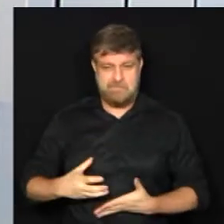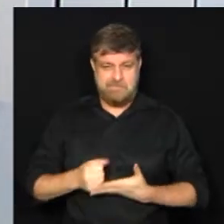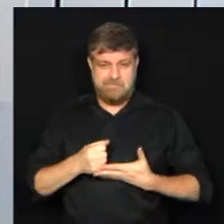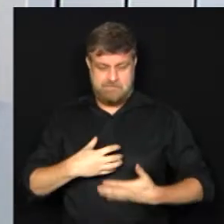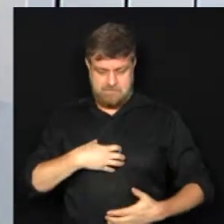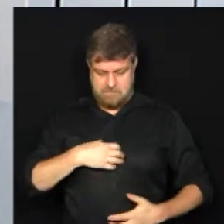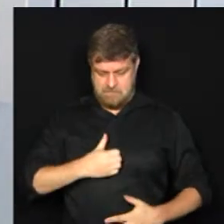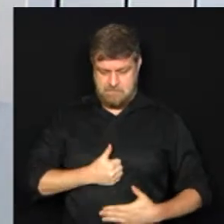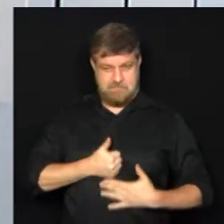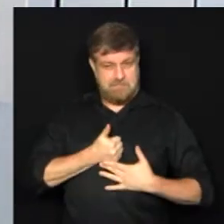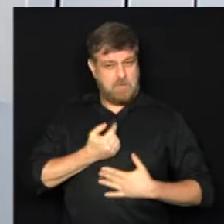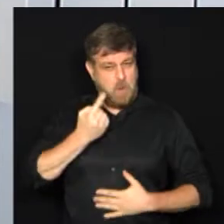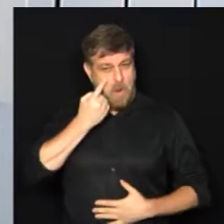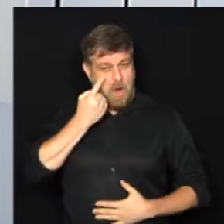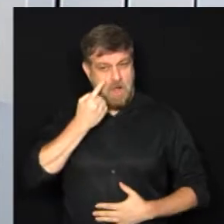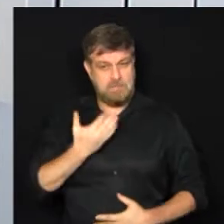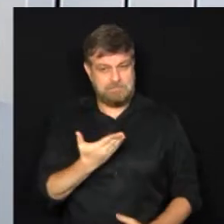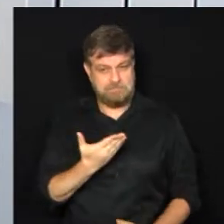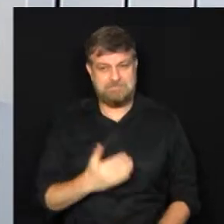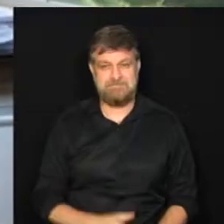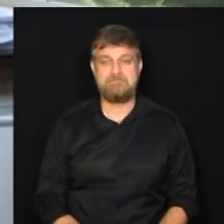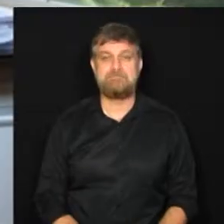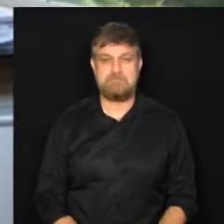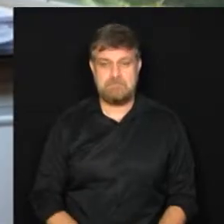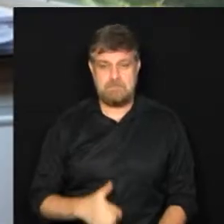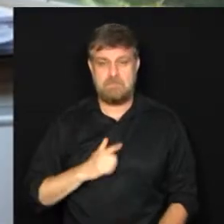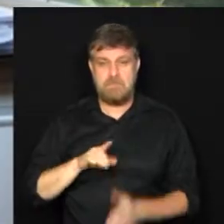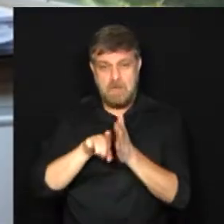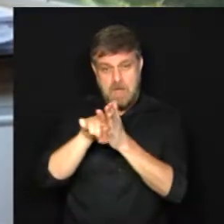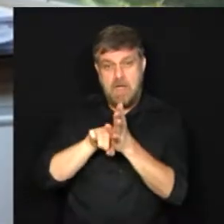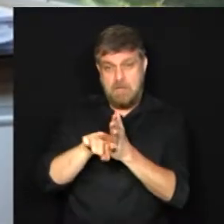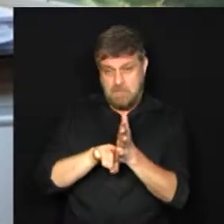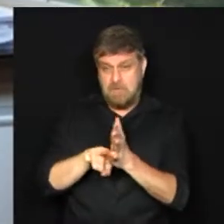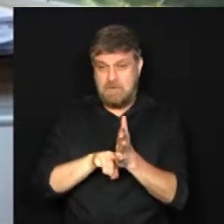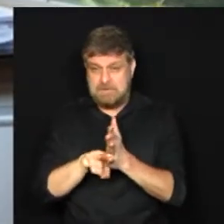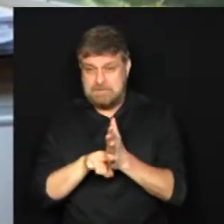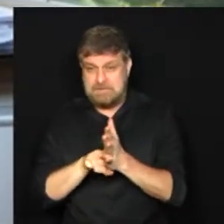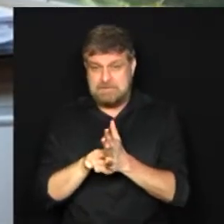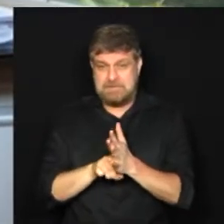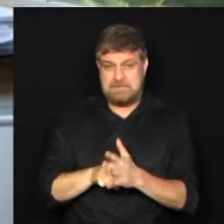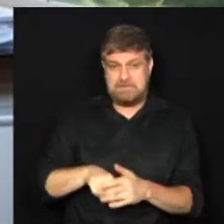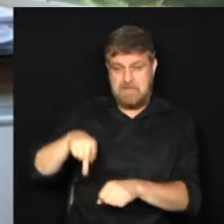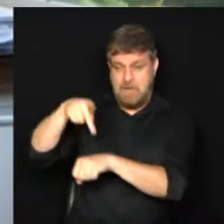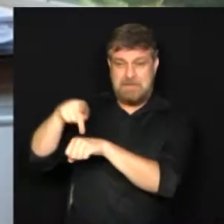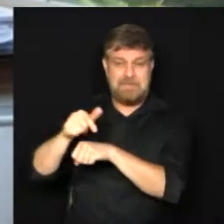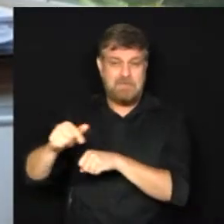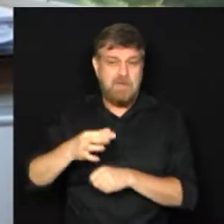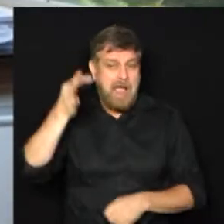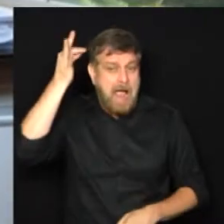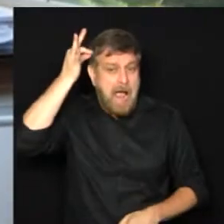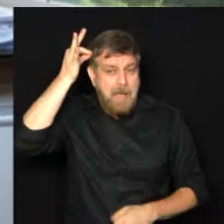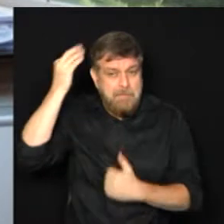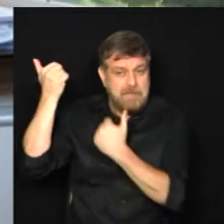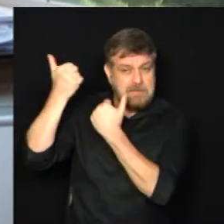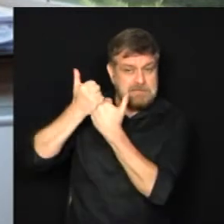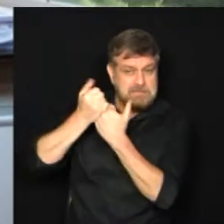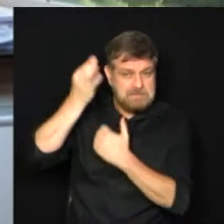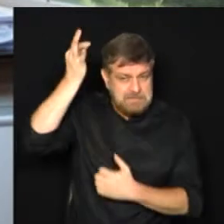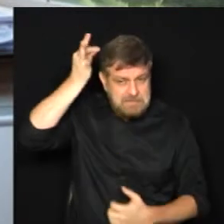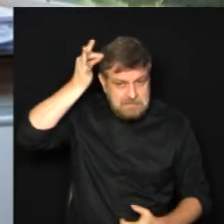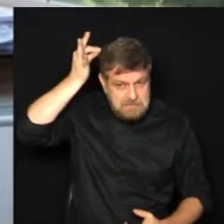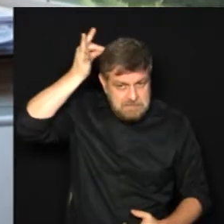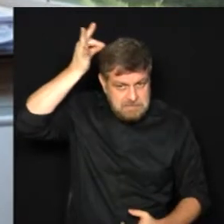da autoestima olha só e os dados da sociedade internacional de transplante de cabelo aí